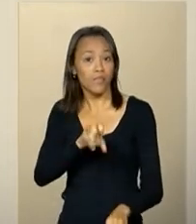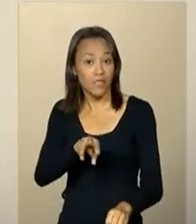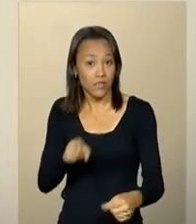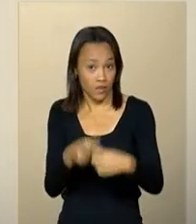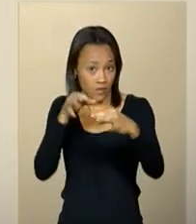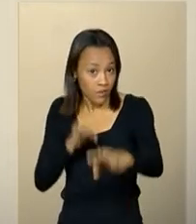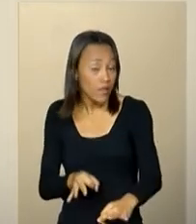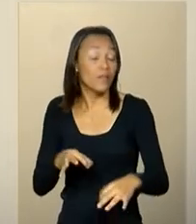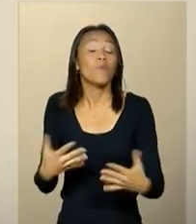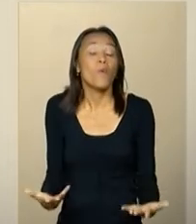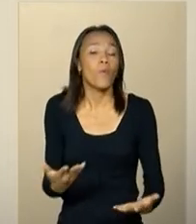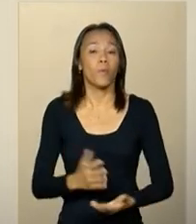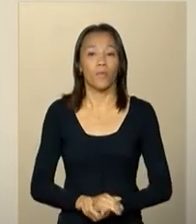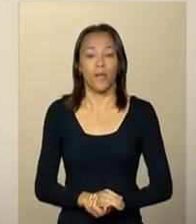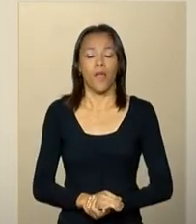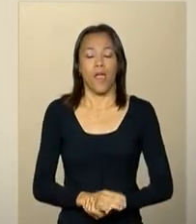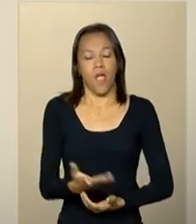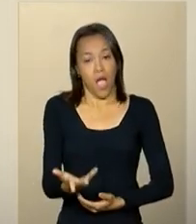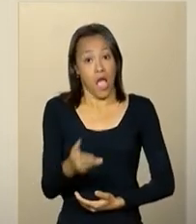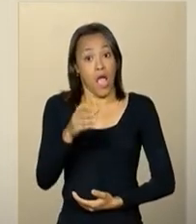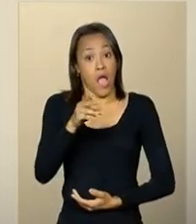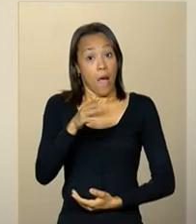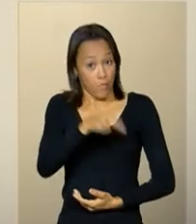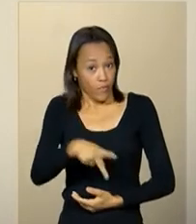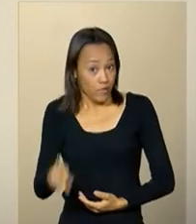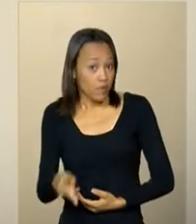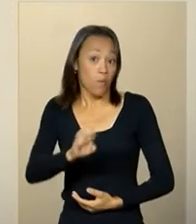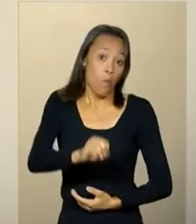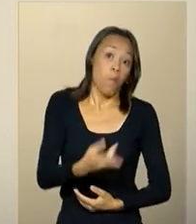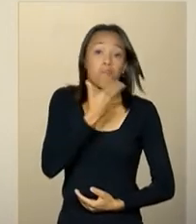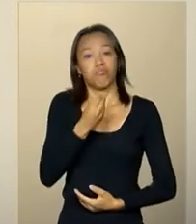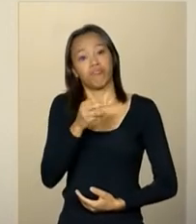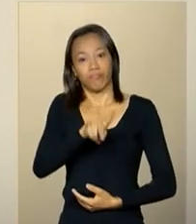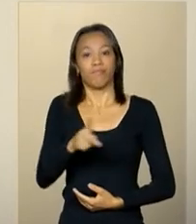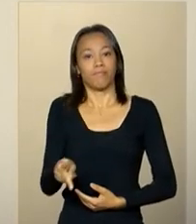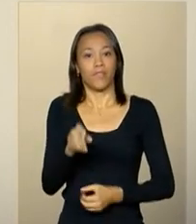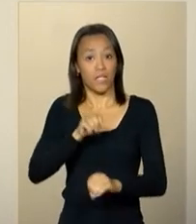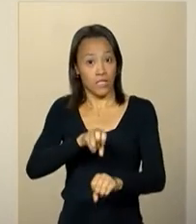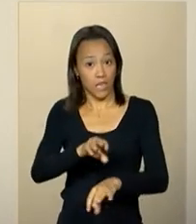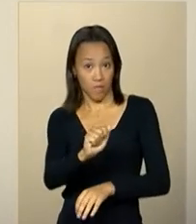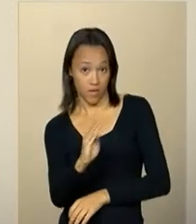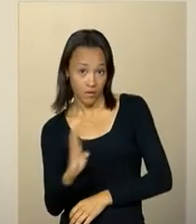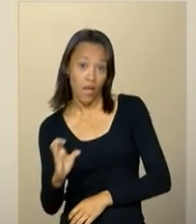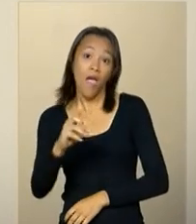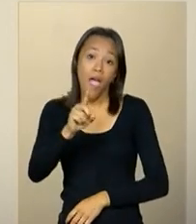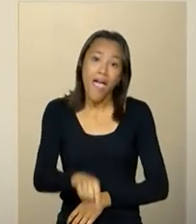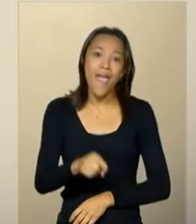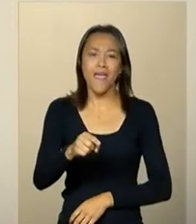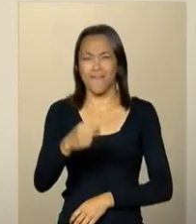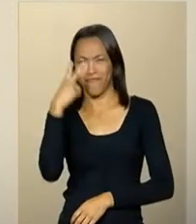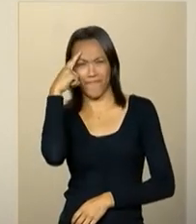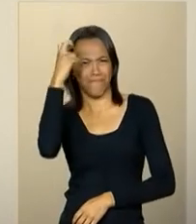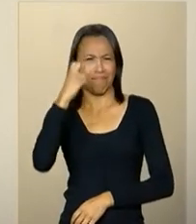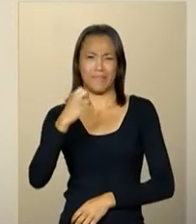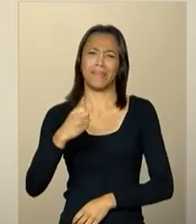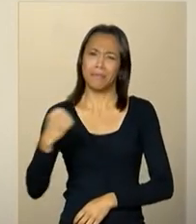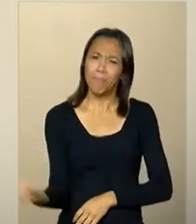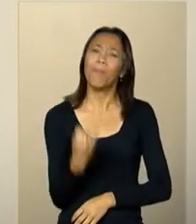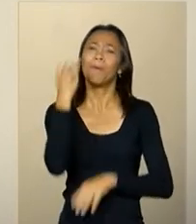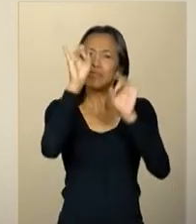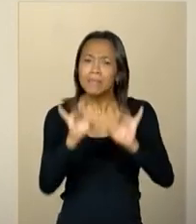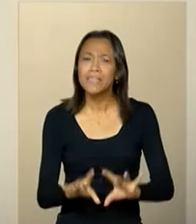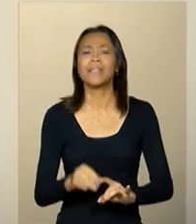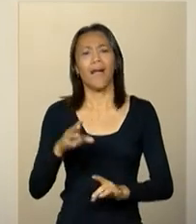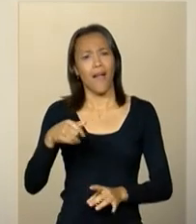idade certa presidenta Luciano A professora ou Professor alfabetizador são o heróis dessa nossa história